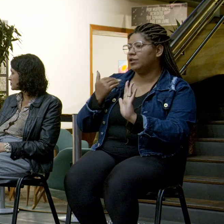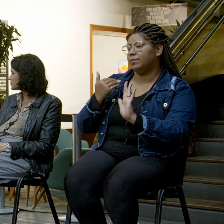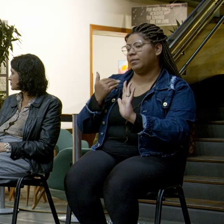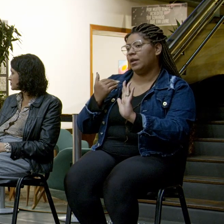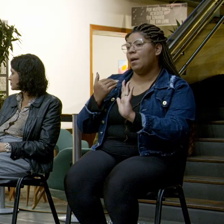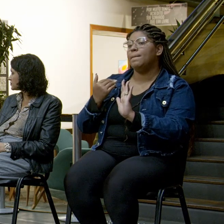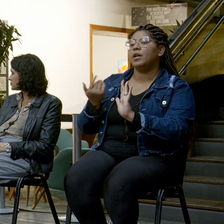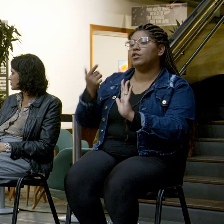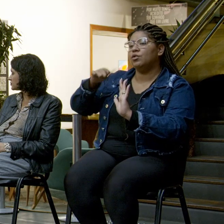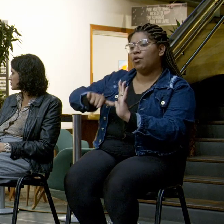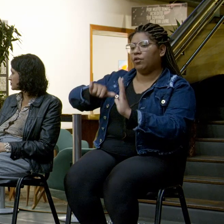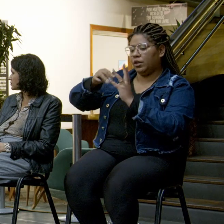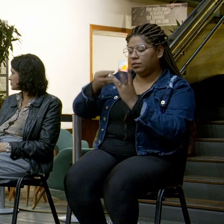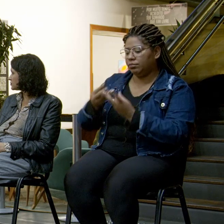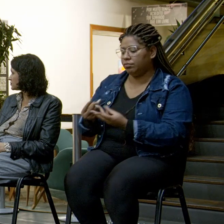semente volta a germinar.